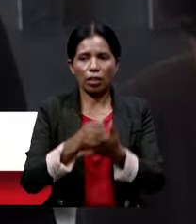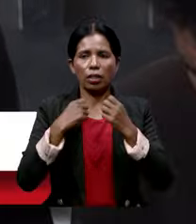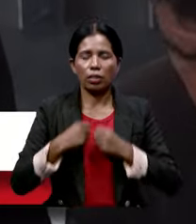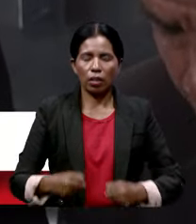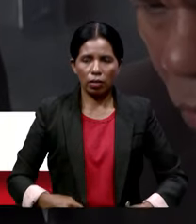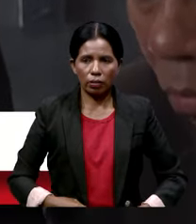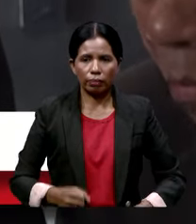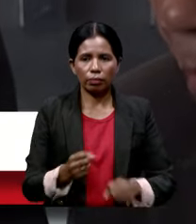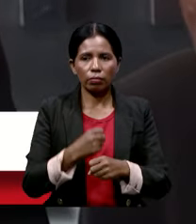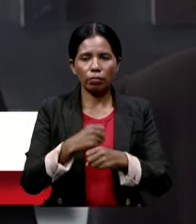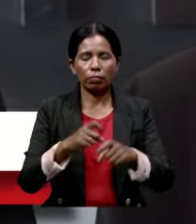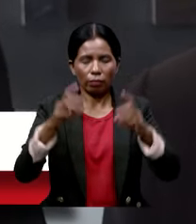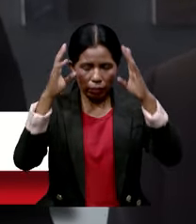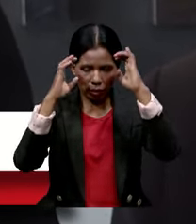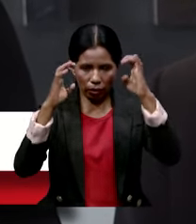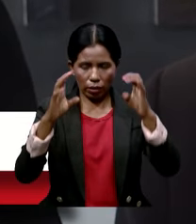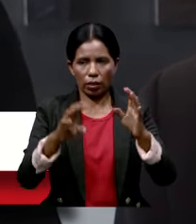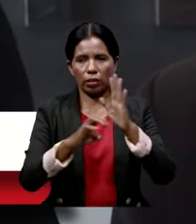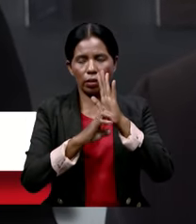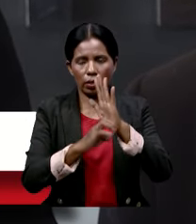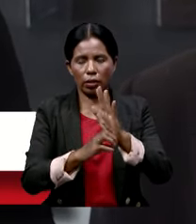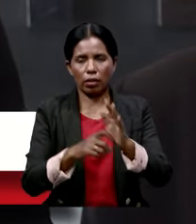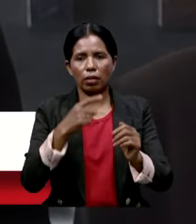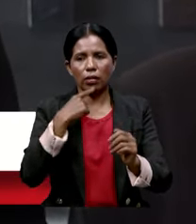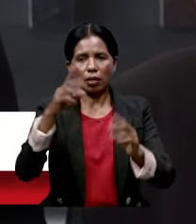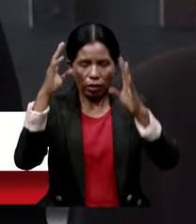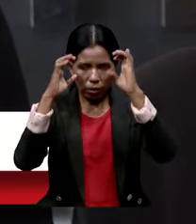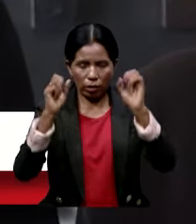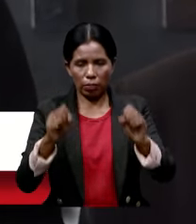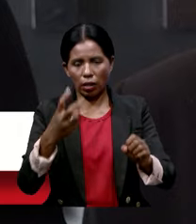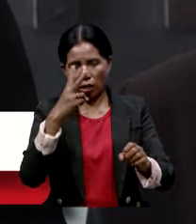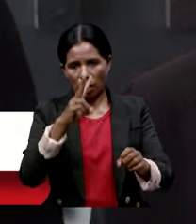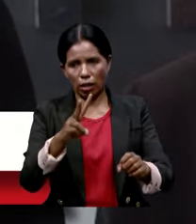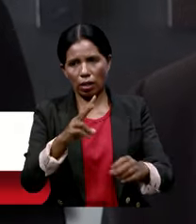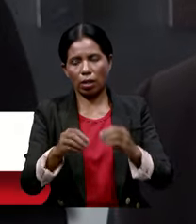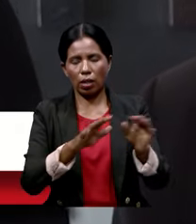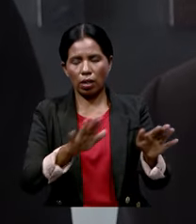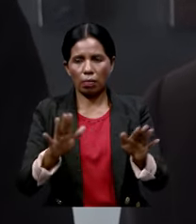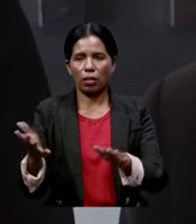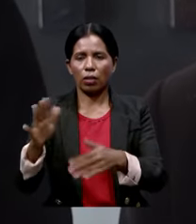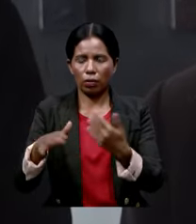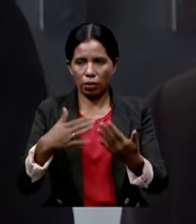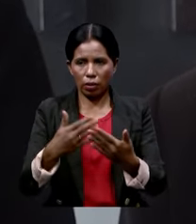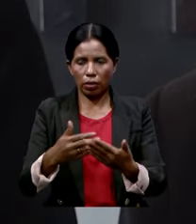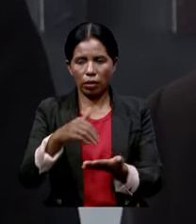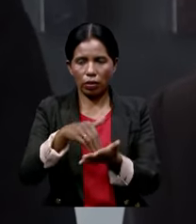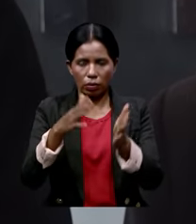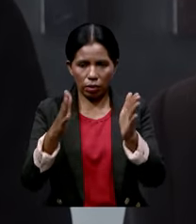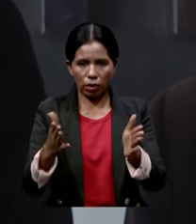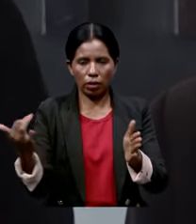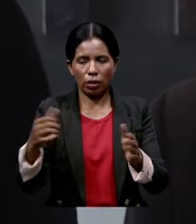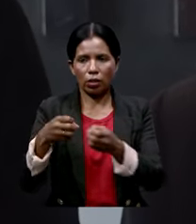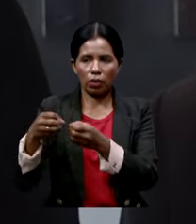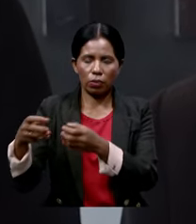tem que halo e educação exemplo ida ma o ente te kata educação bele acompanha atu lavar sira nebe que estudante nebe que tem que